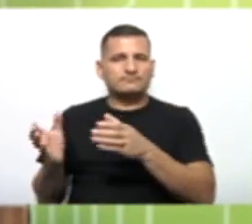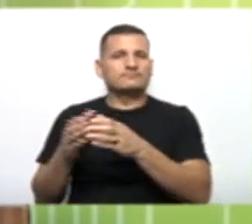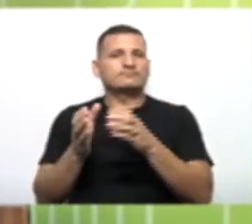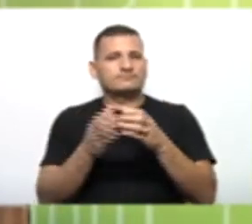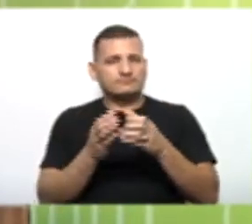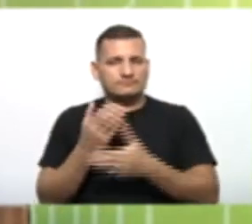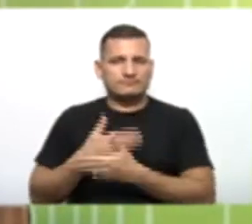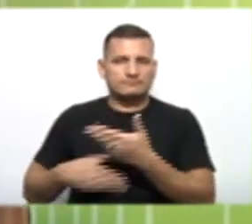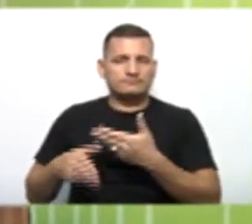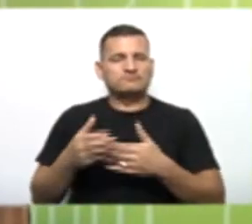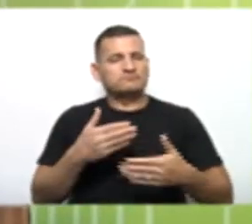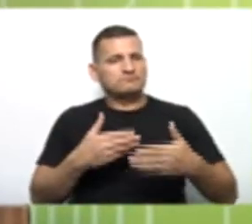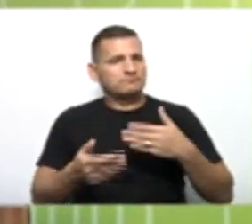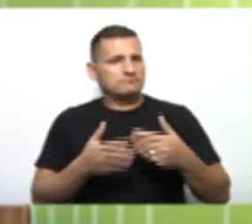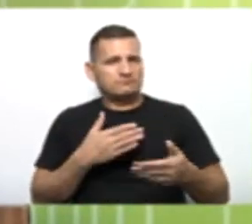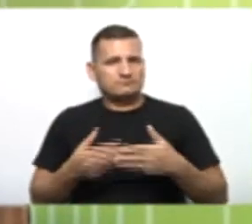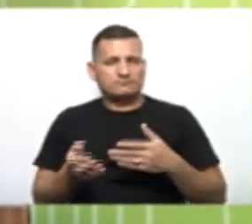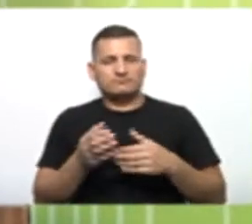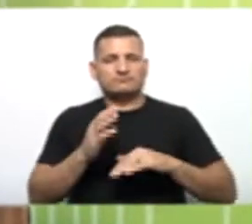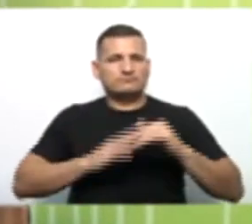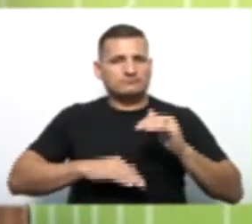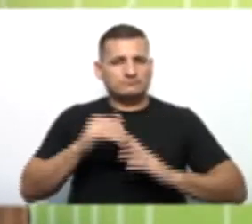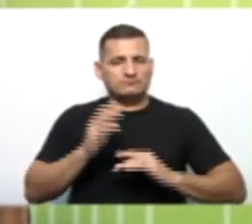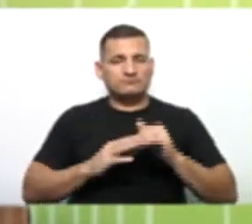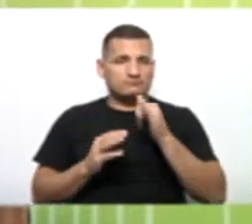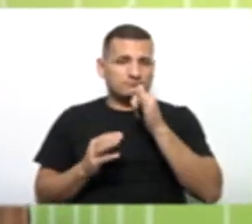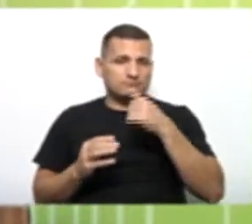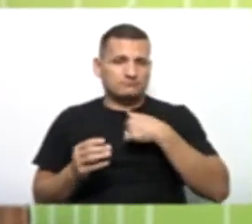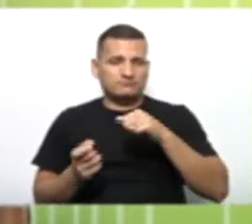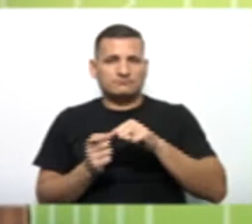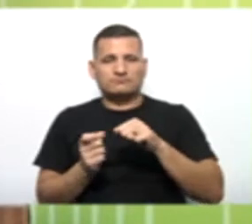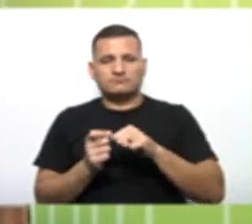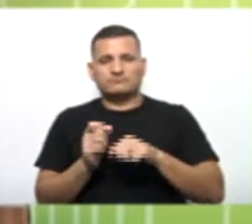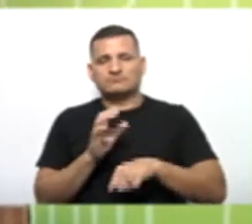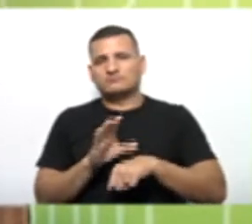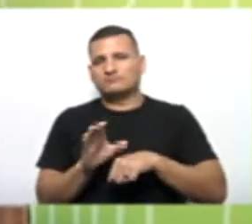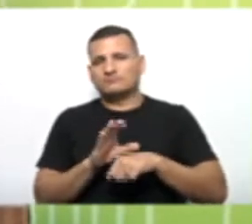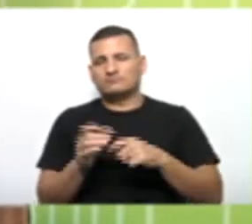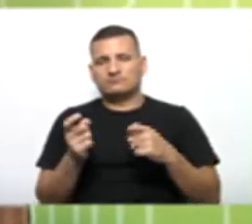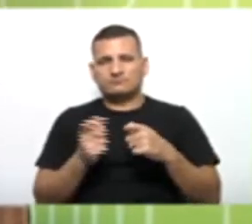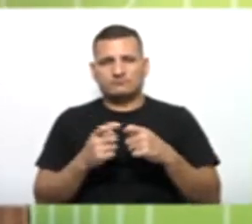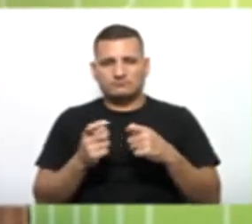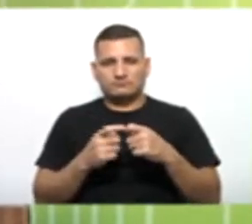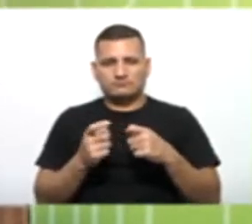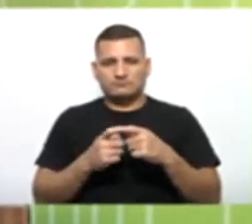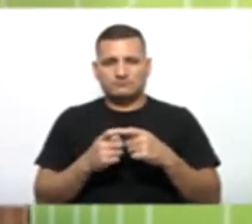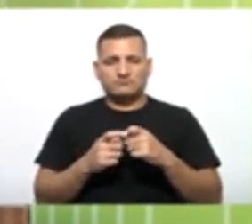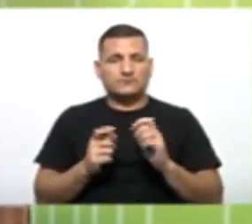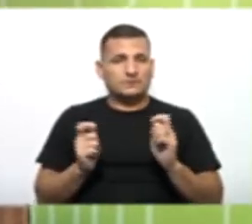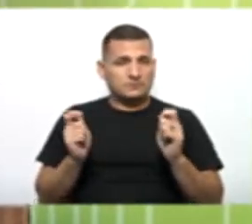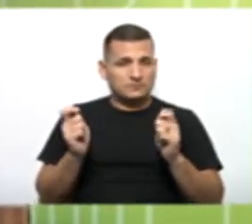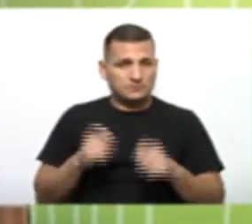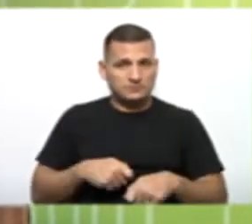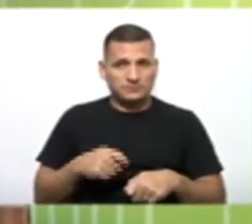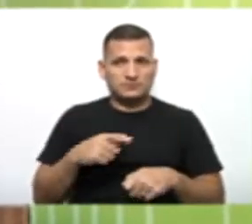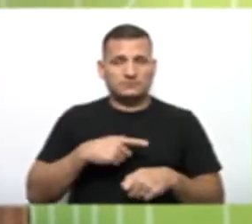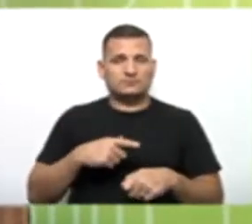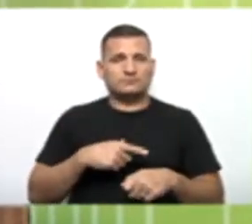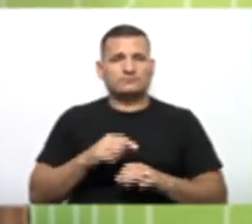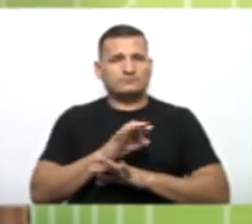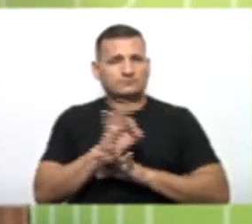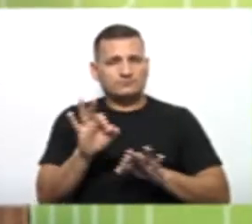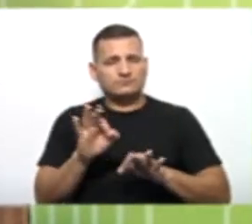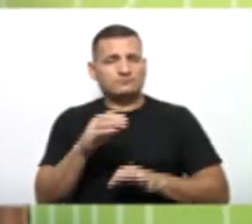independente da profissão que eu esteja se eu faço um curso de medicina é claro que a possibilidade um excelente salário